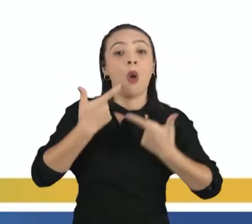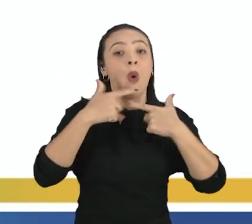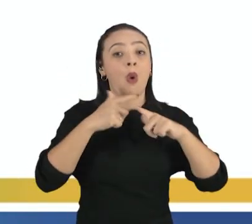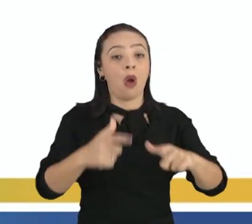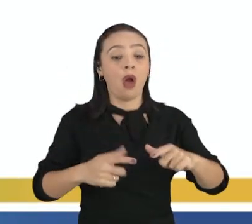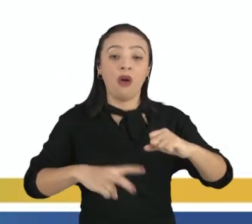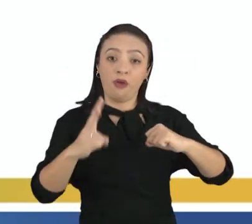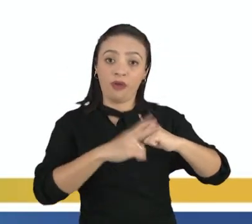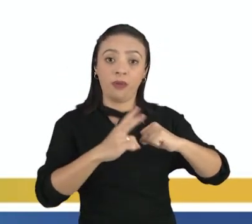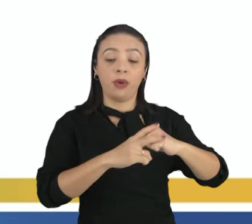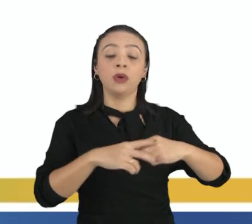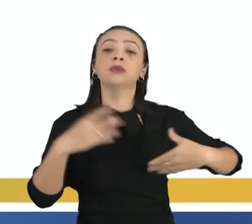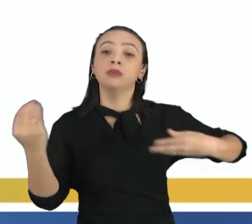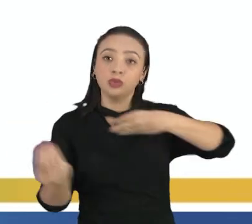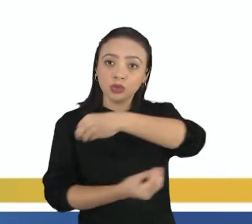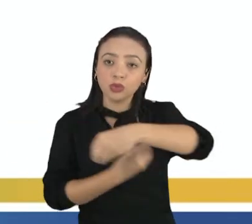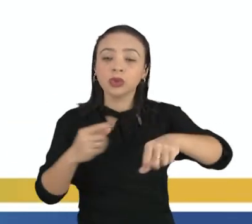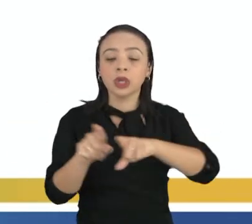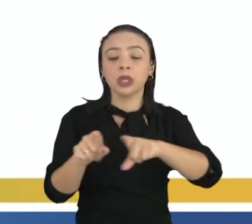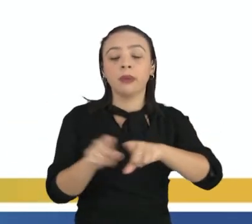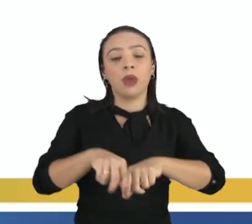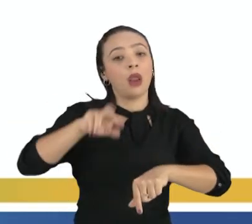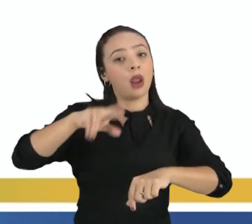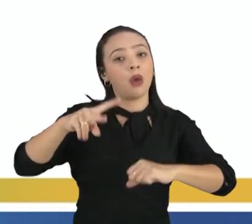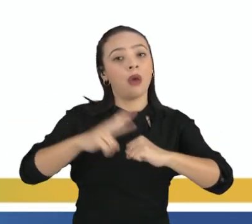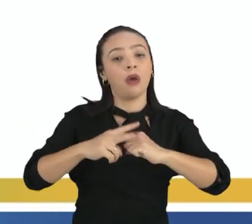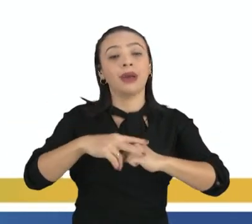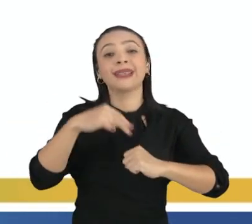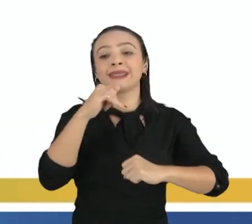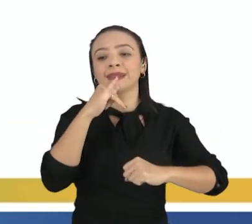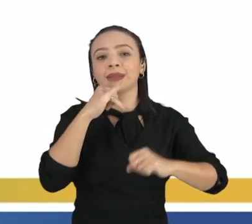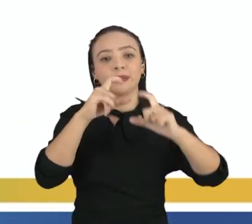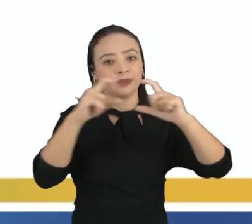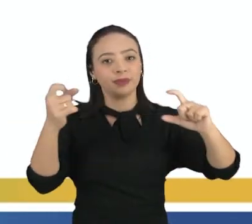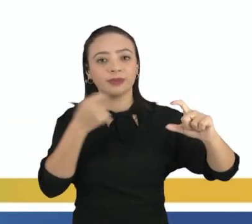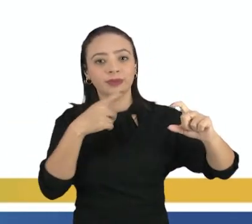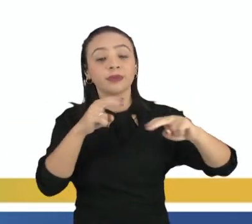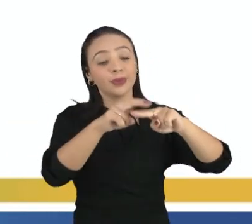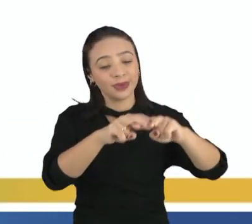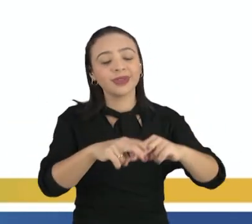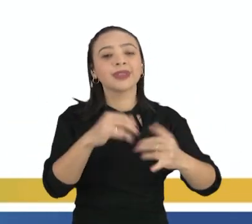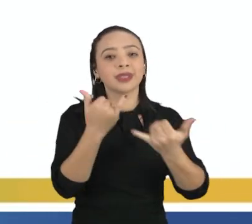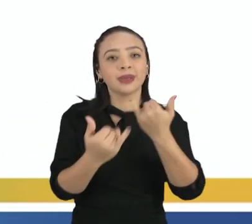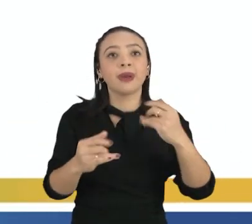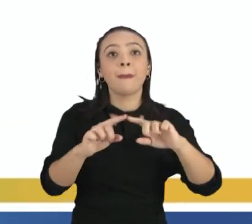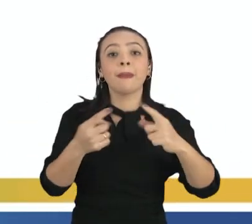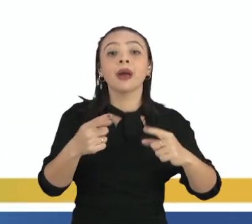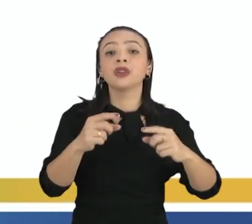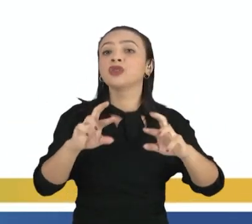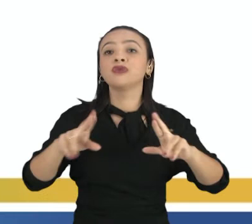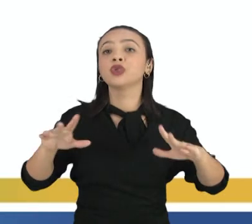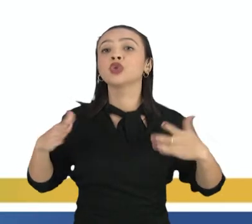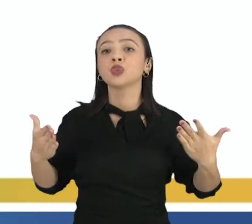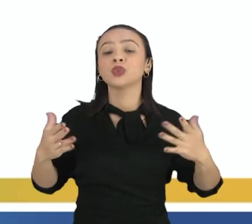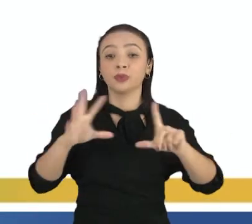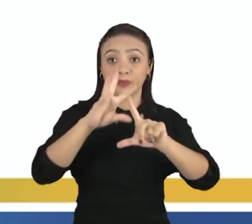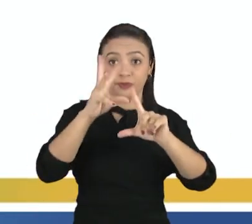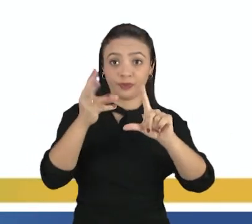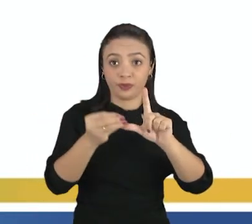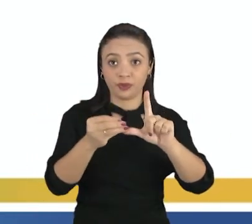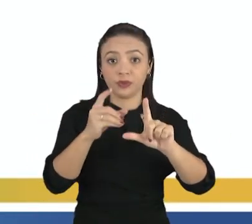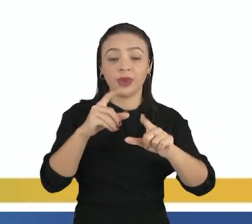verbal associada a não verbal, como a charge, por isso que são semelhantes. Só que a diferença, gente, é que o cartoon, ele